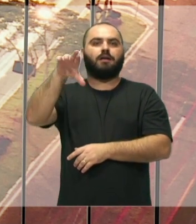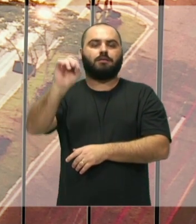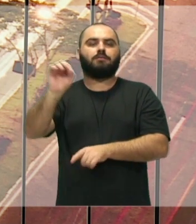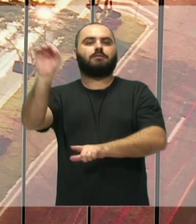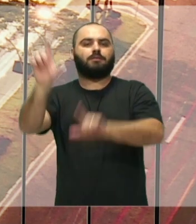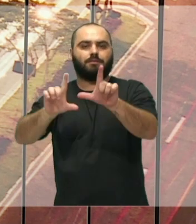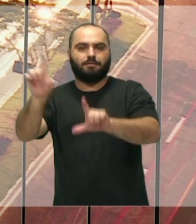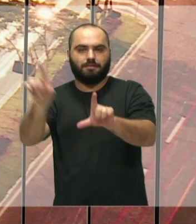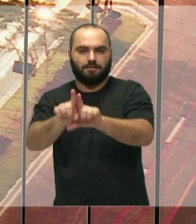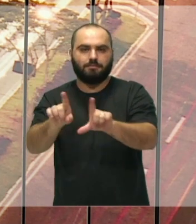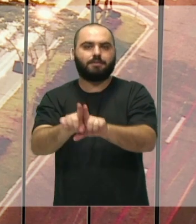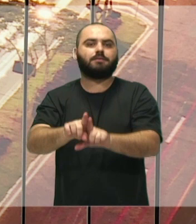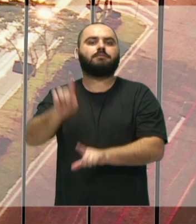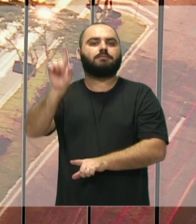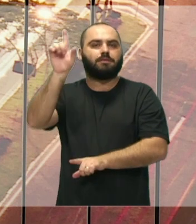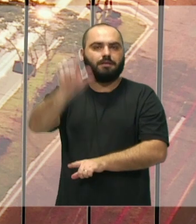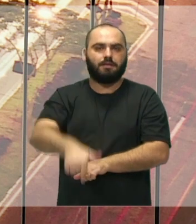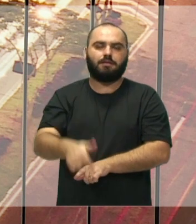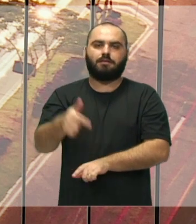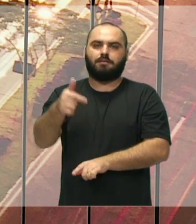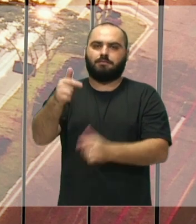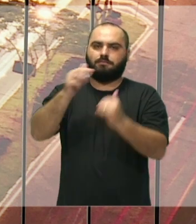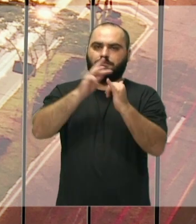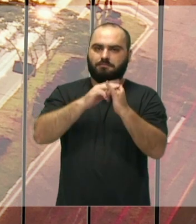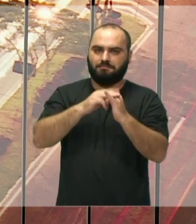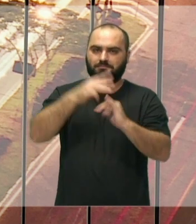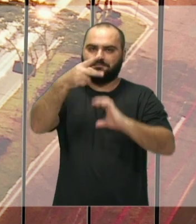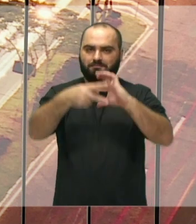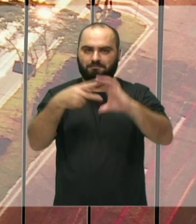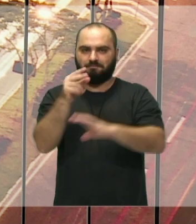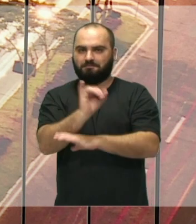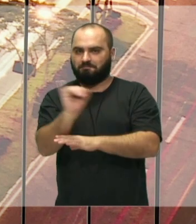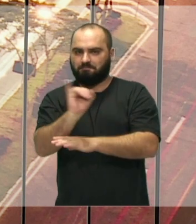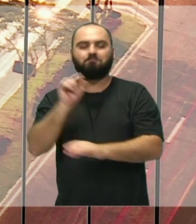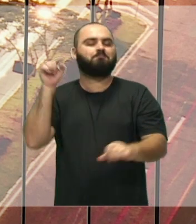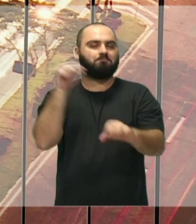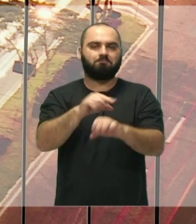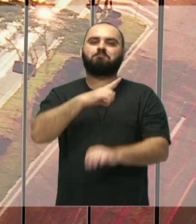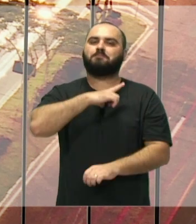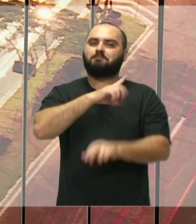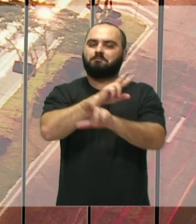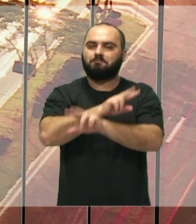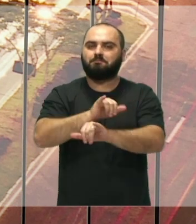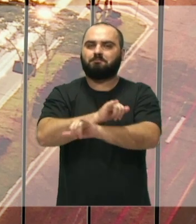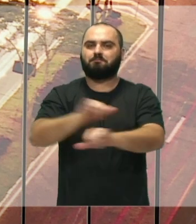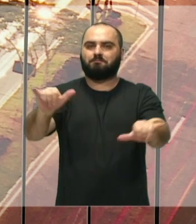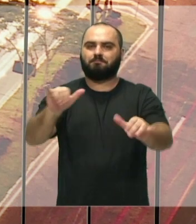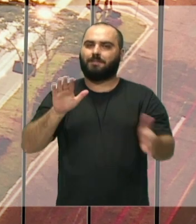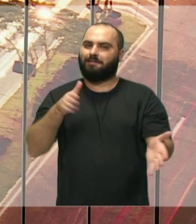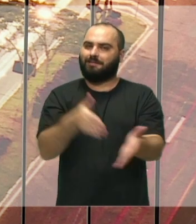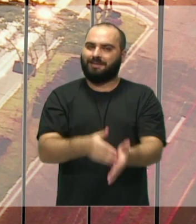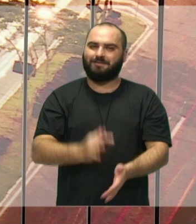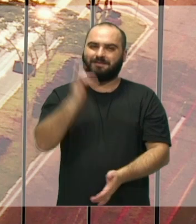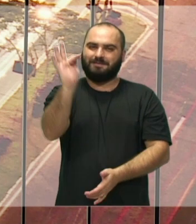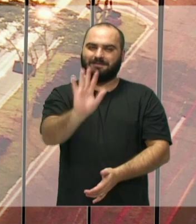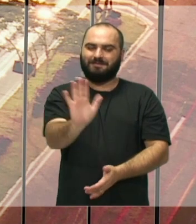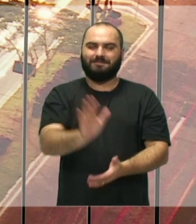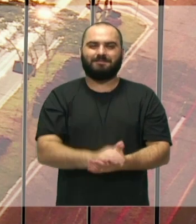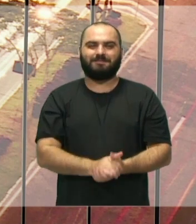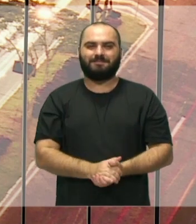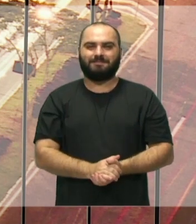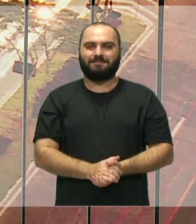são transmitidos no canal da Câmara de Vereadores de Itajaí, no YouTube. Até a próxima.